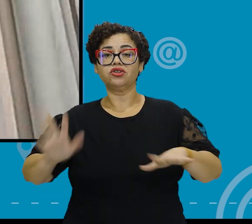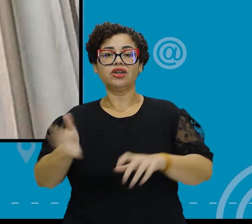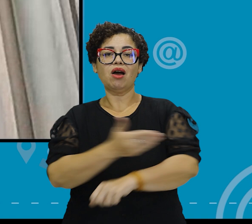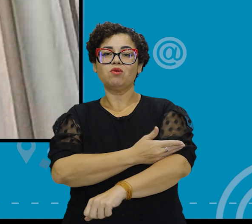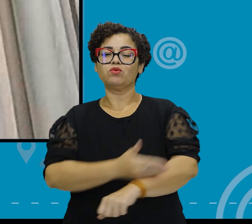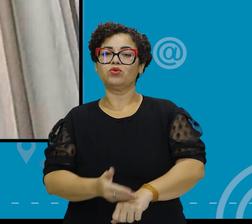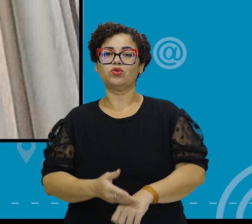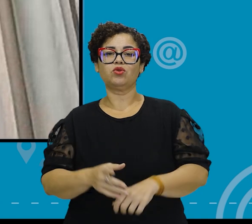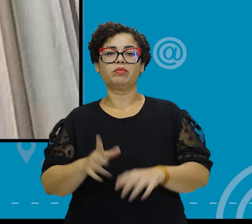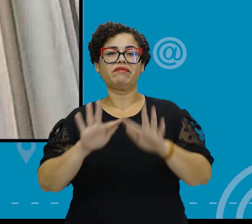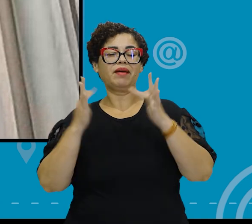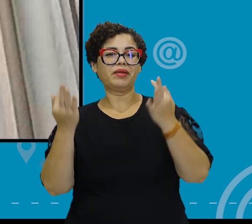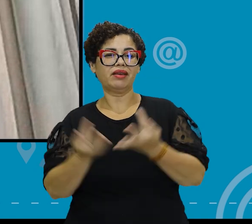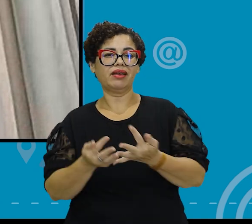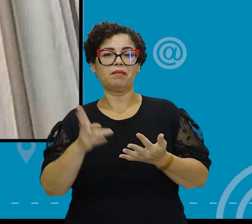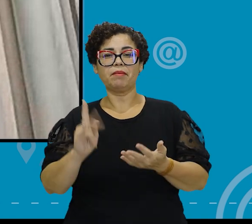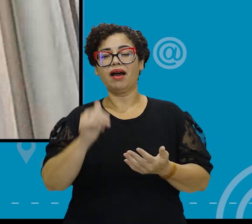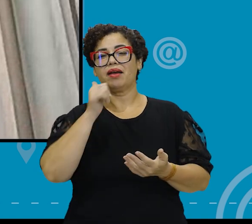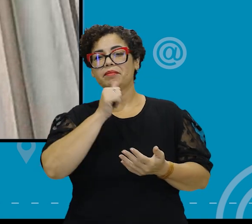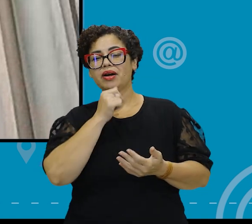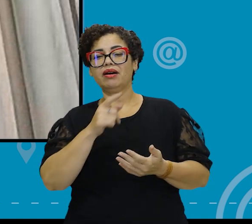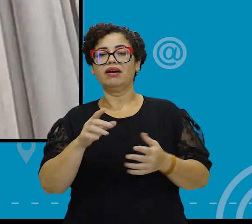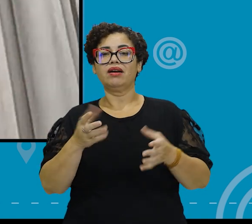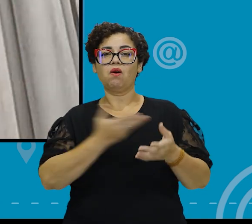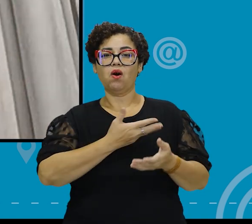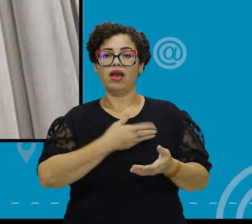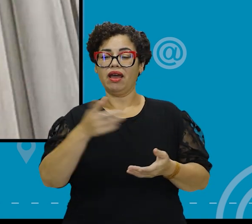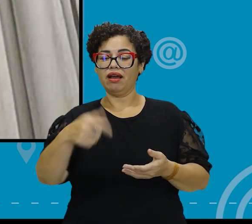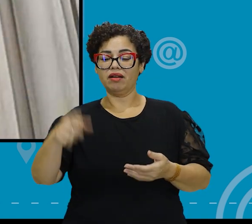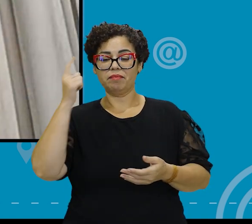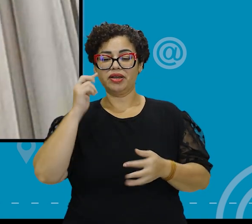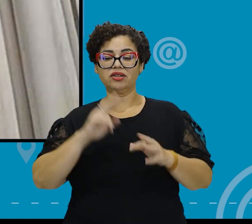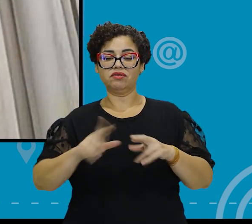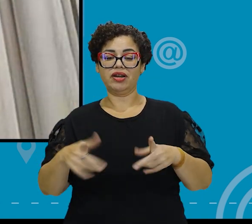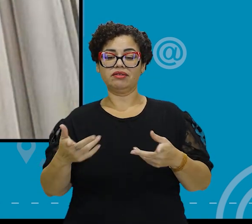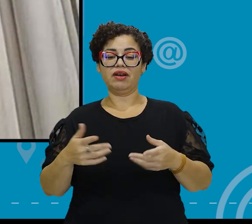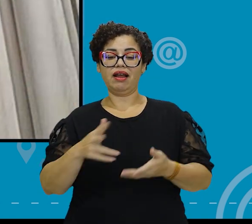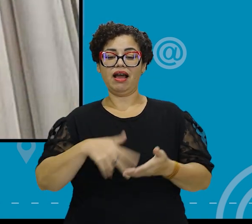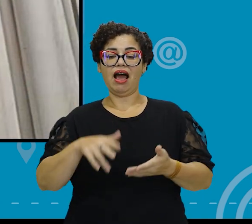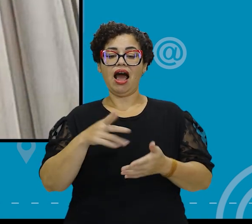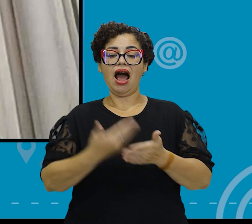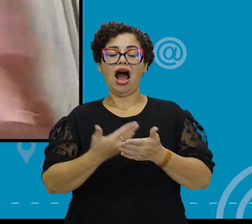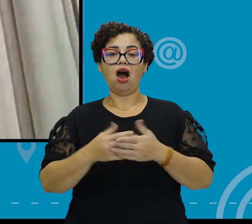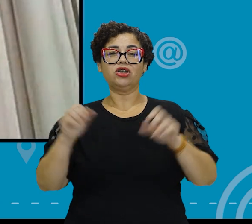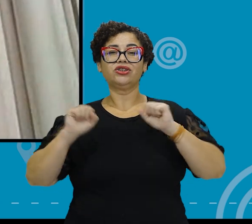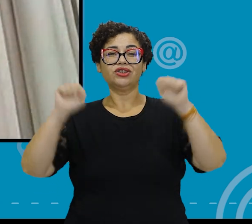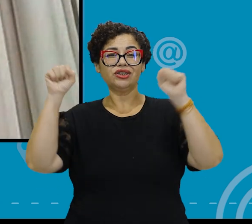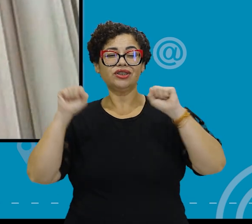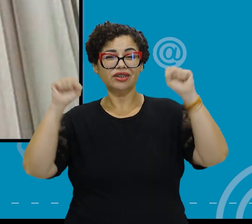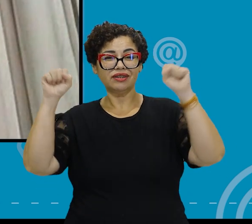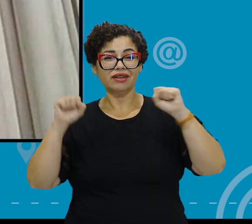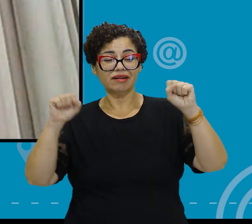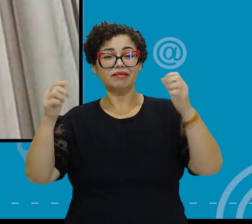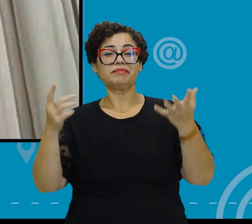geral, os pais, muitos colegas, né? Muitas vezes quando a gente fala aula de